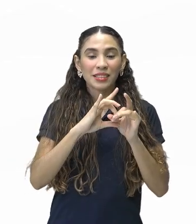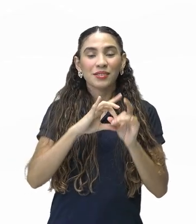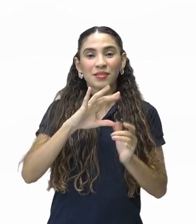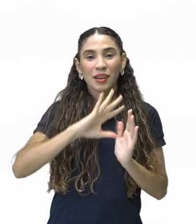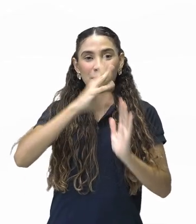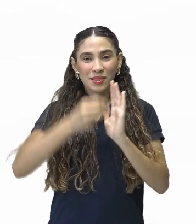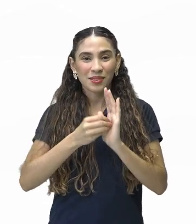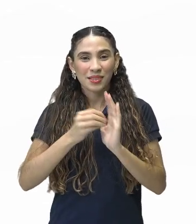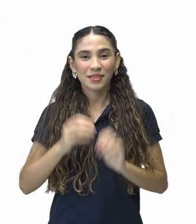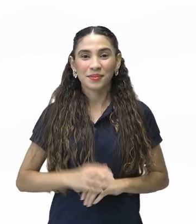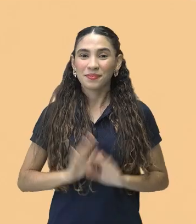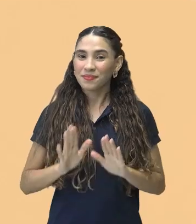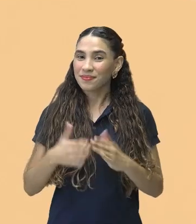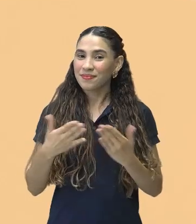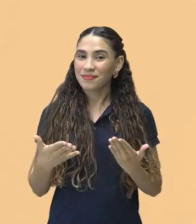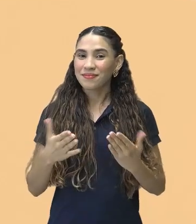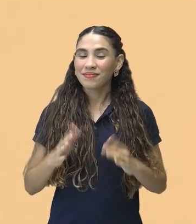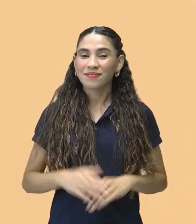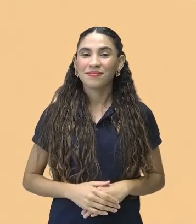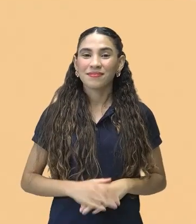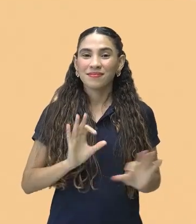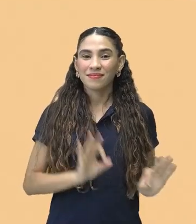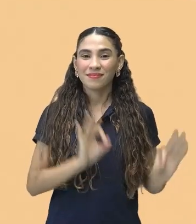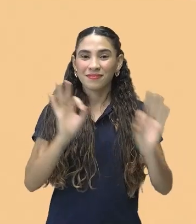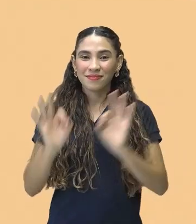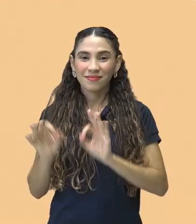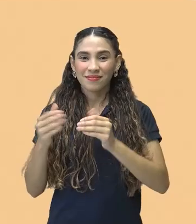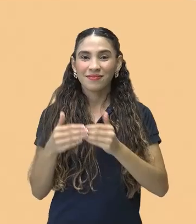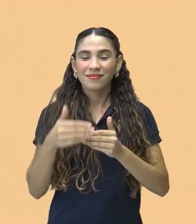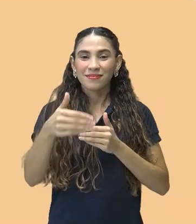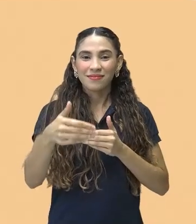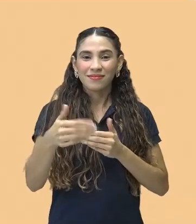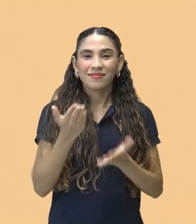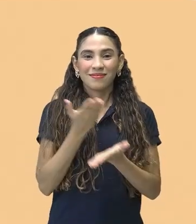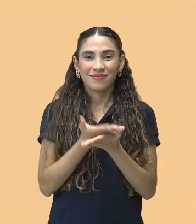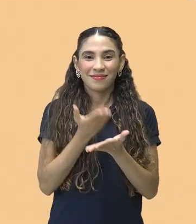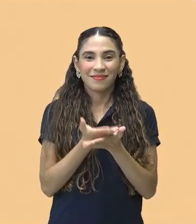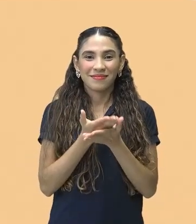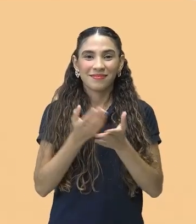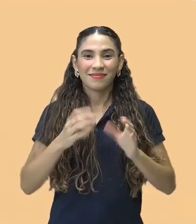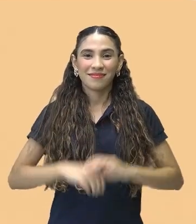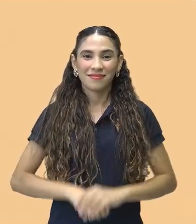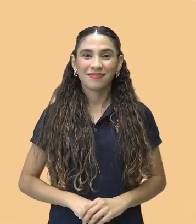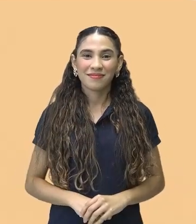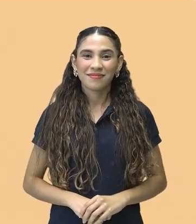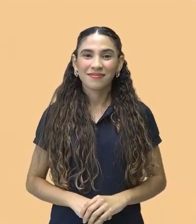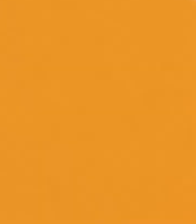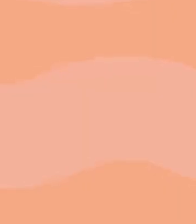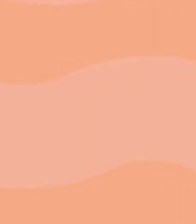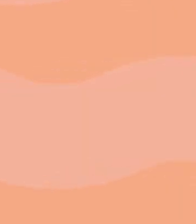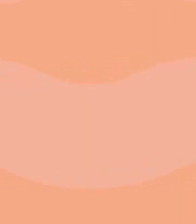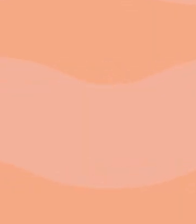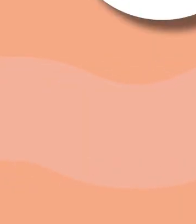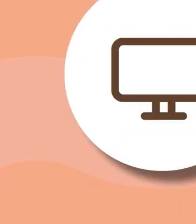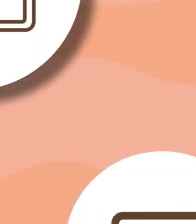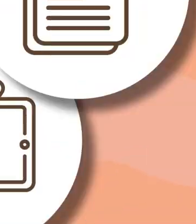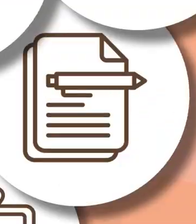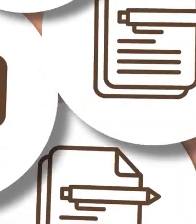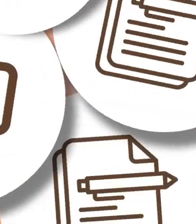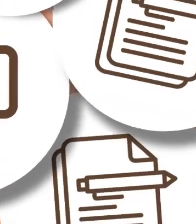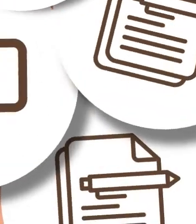contexto amazônica. E, dito isto, vamos iniciar a nossa aula.